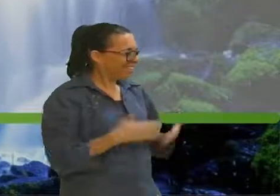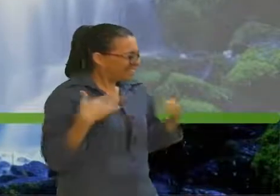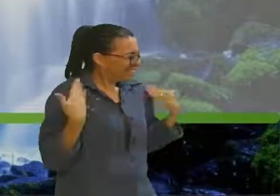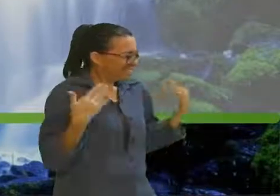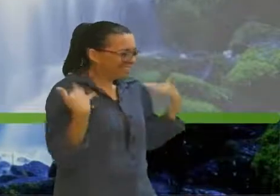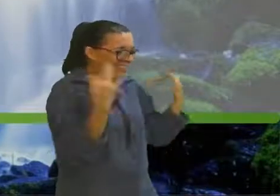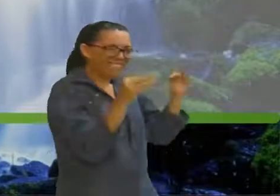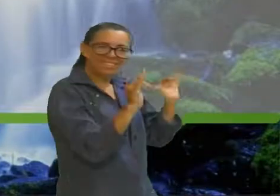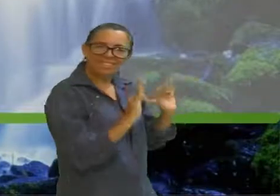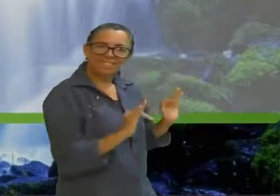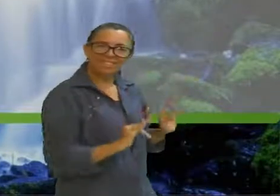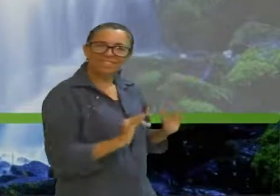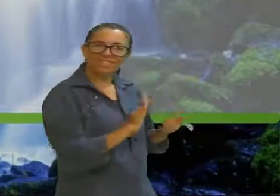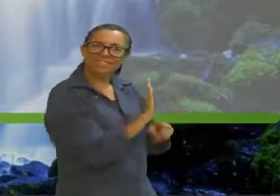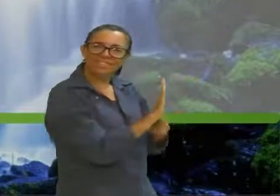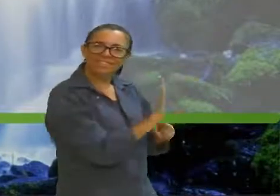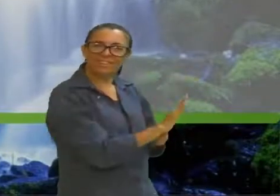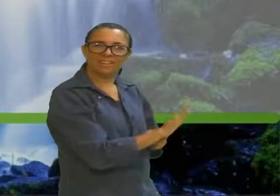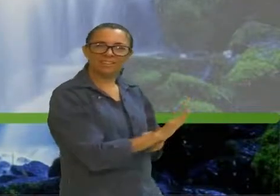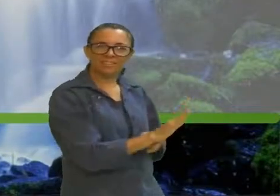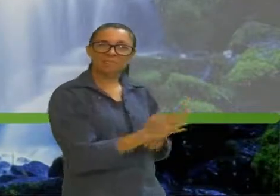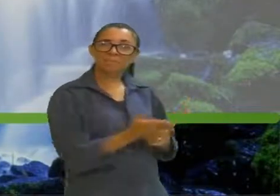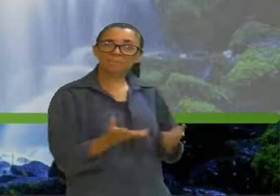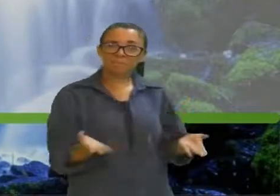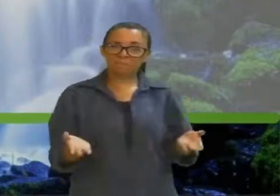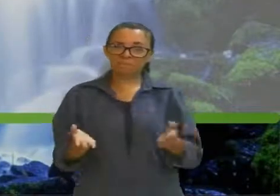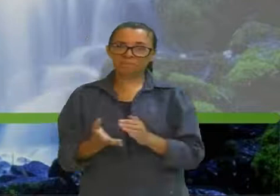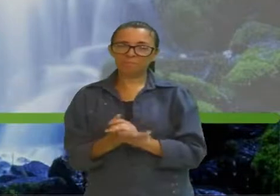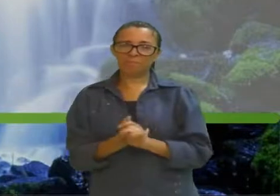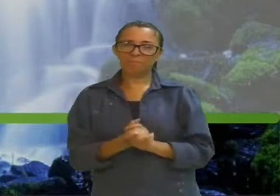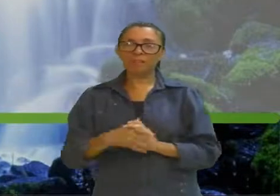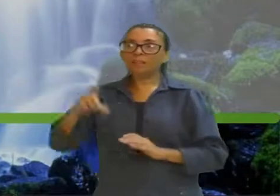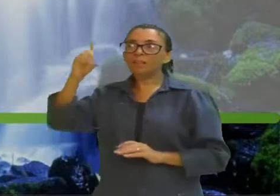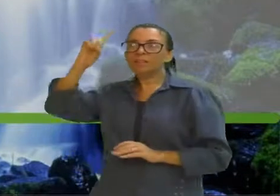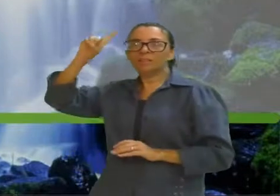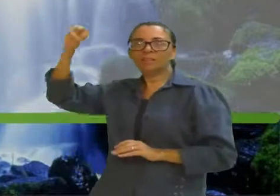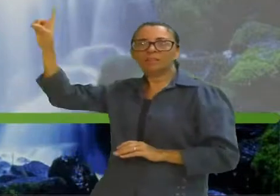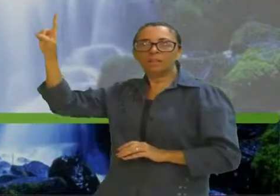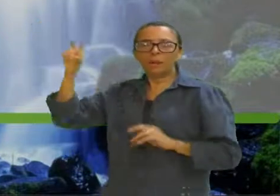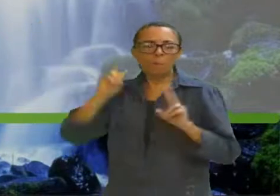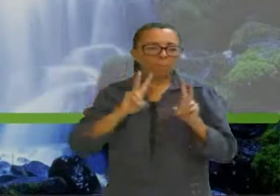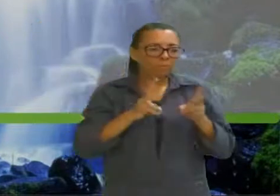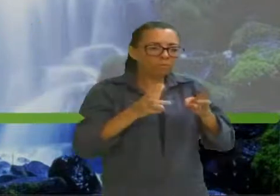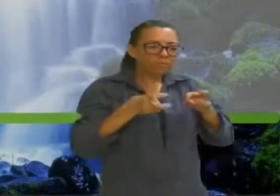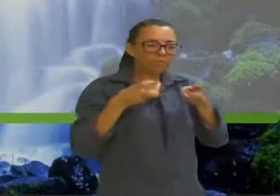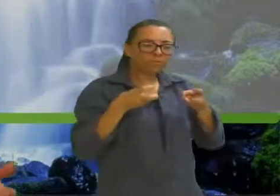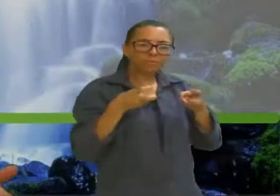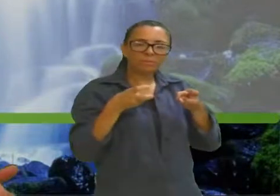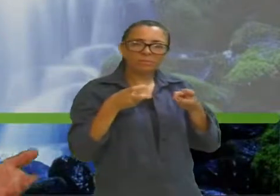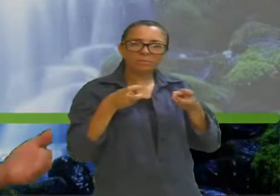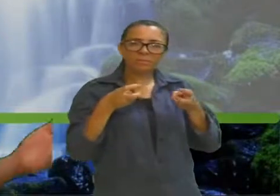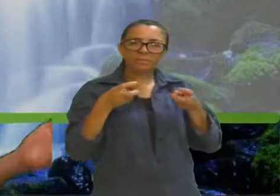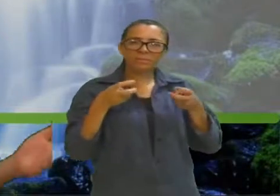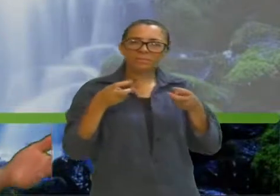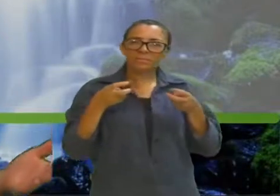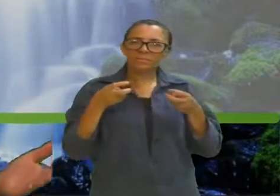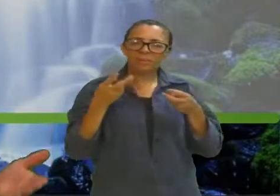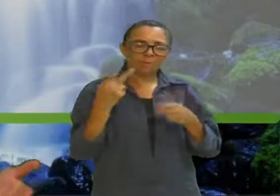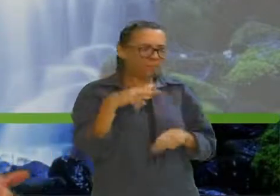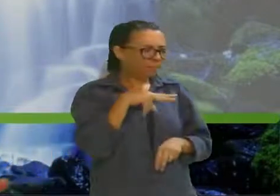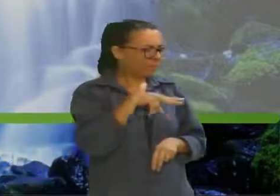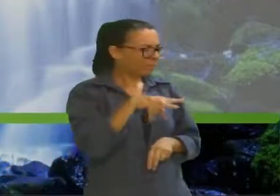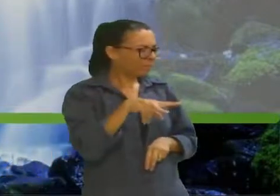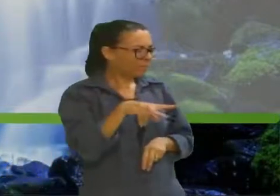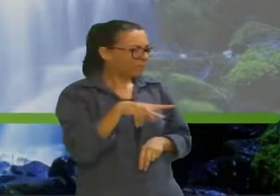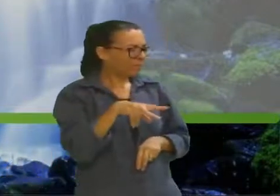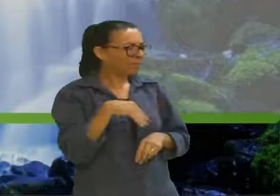vontade de Deus naquilo que eu digo que é bom, né? Que é agradável, né?